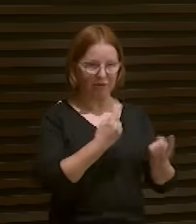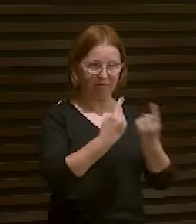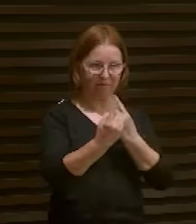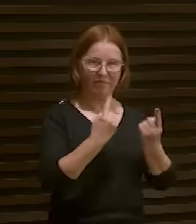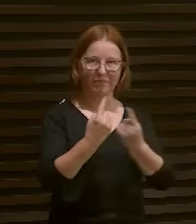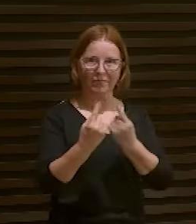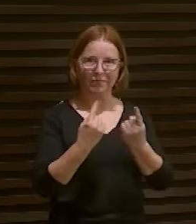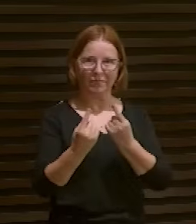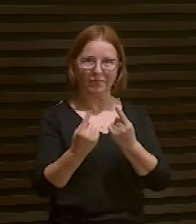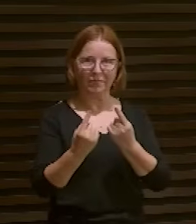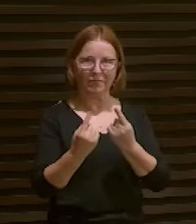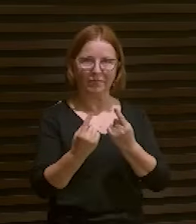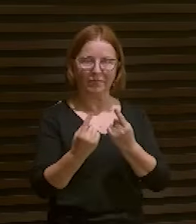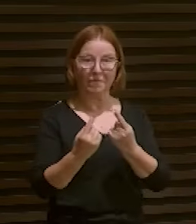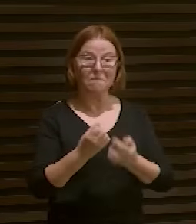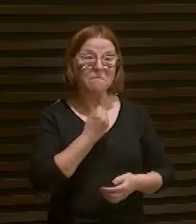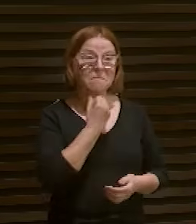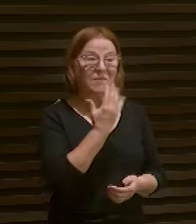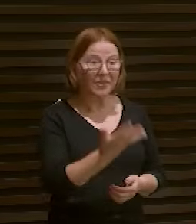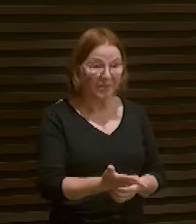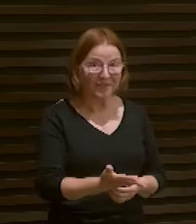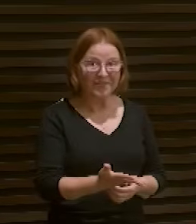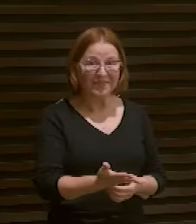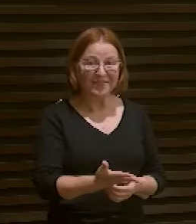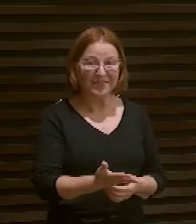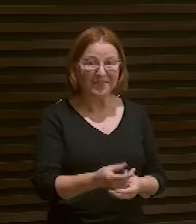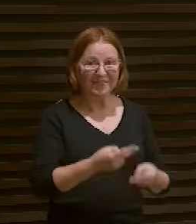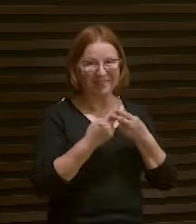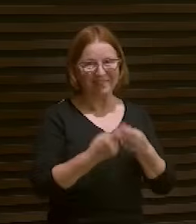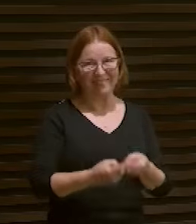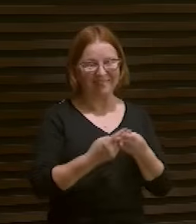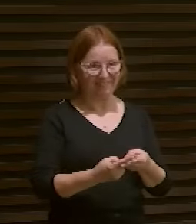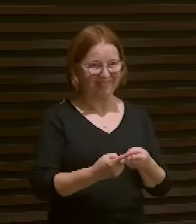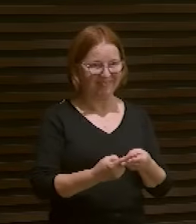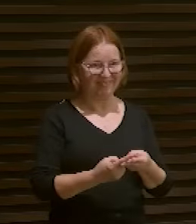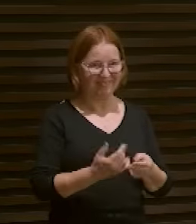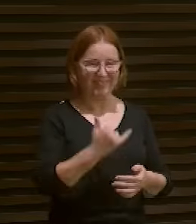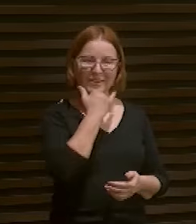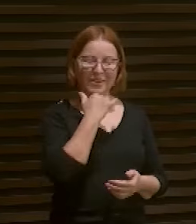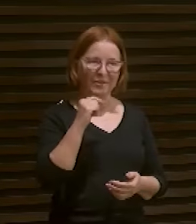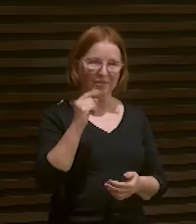os outros. Como? Benignos, compassivos,